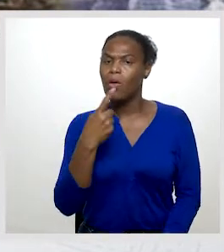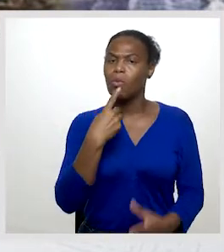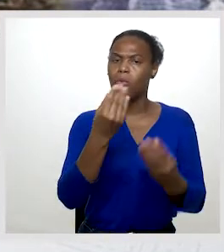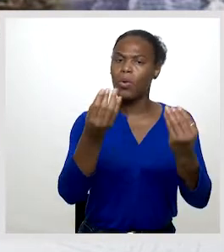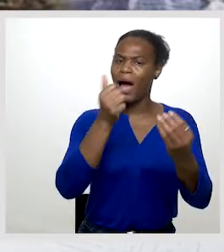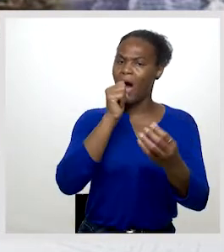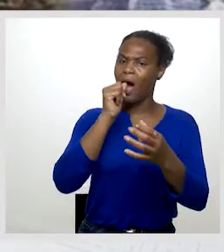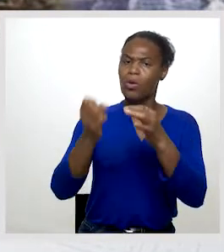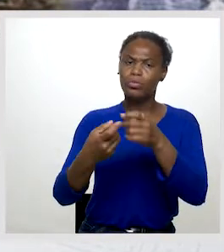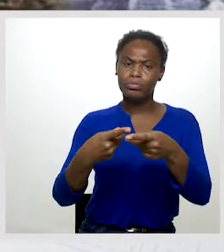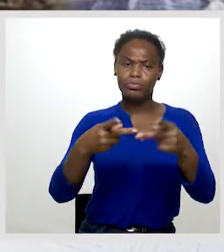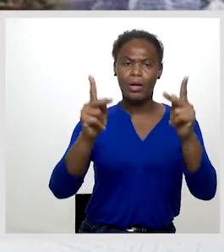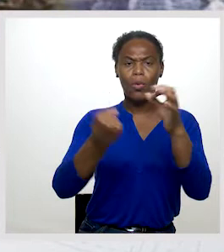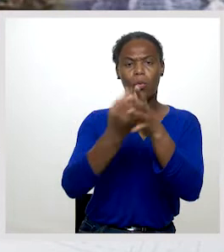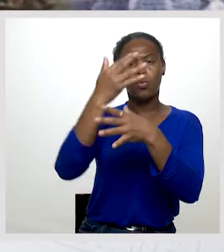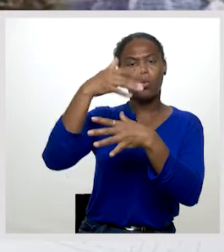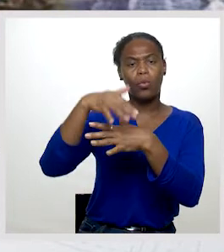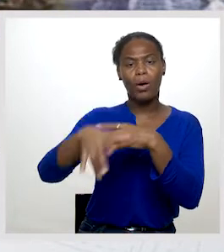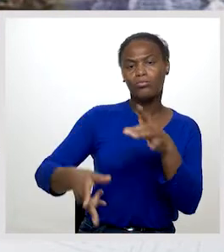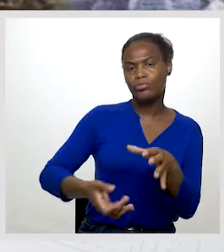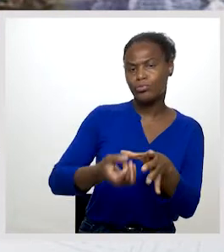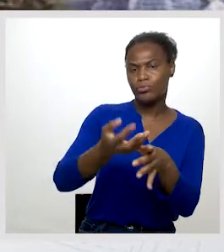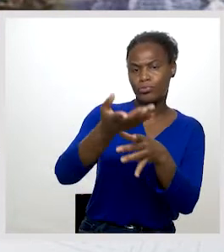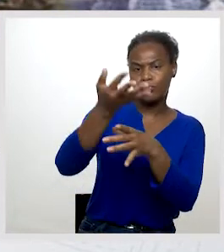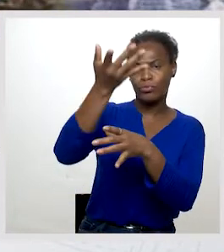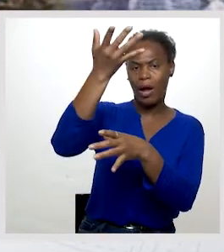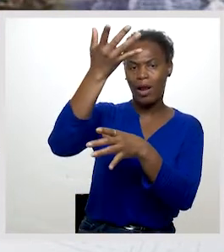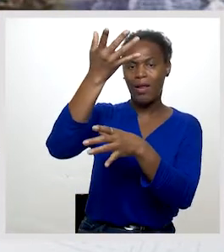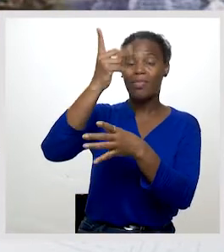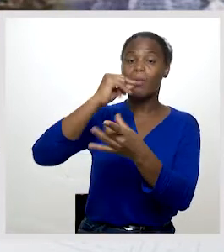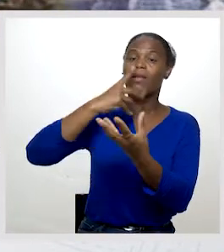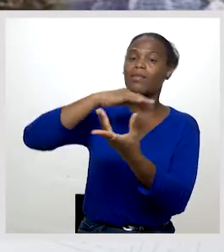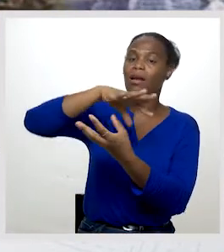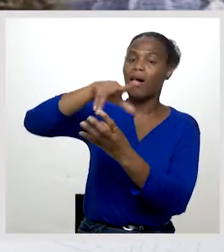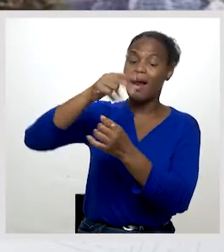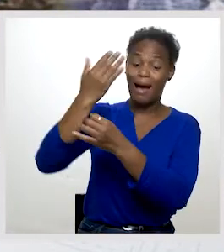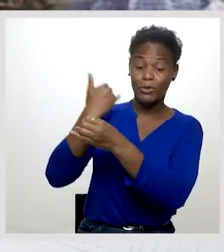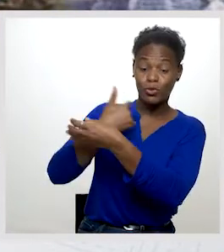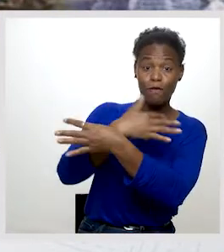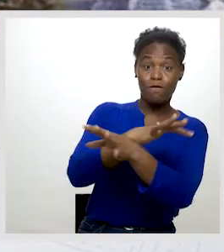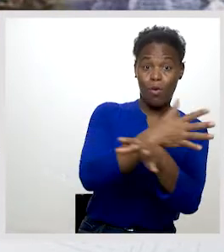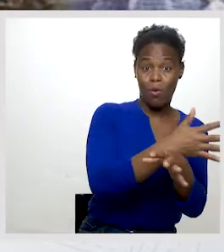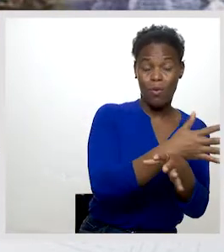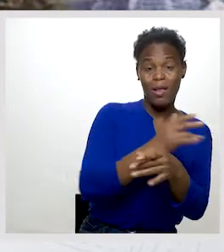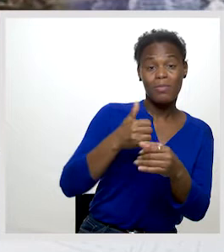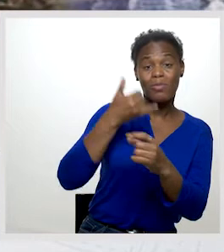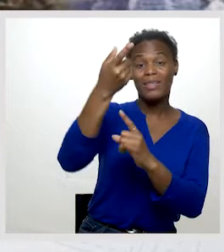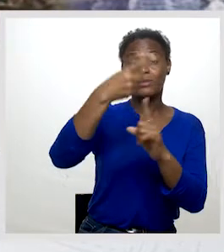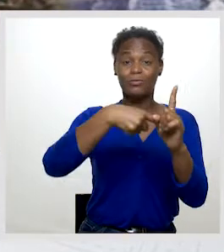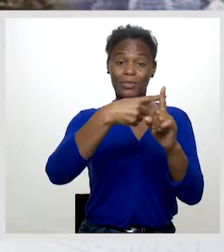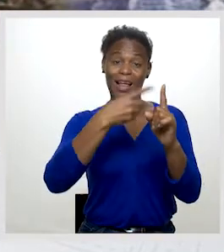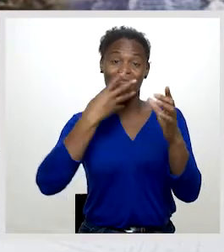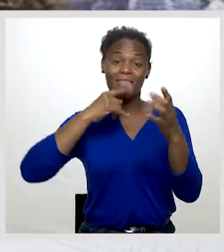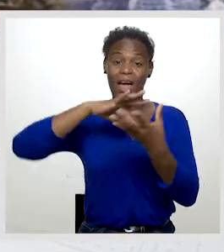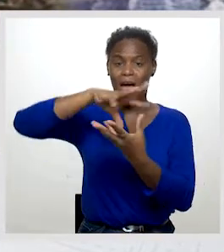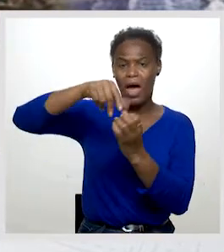quantidades de vapor de água foram libertados dos vulcões e da superfície do planeta em fogo. A temperatura da